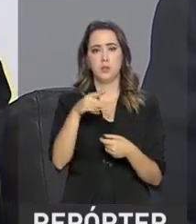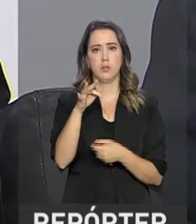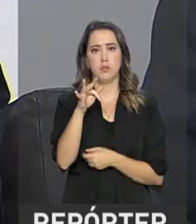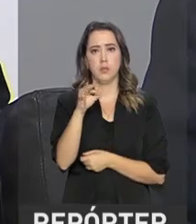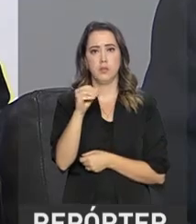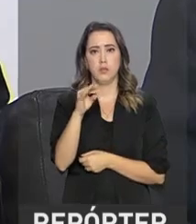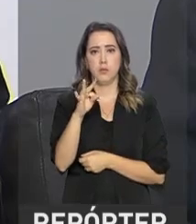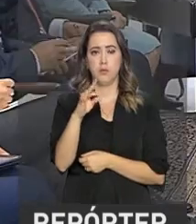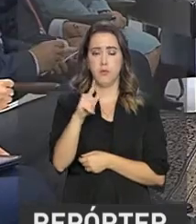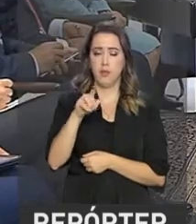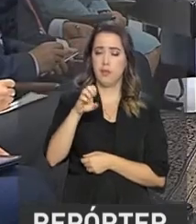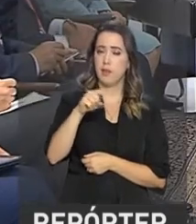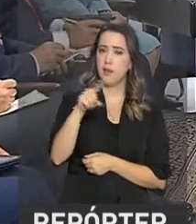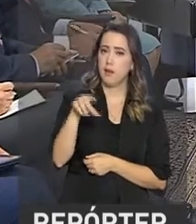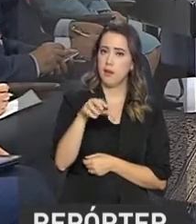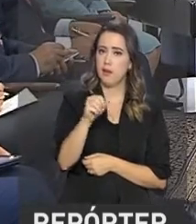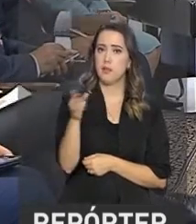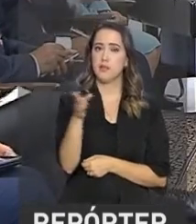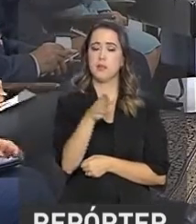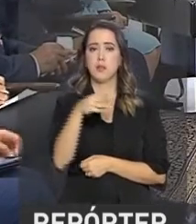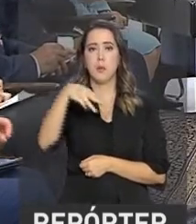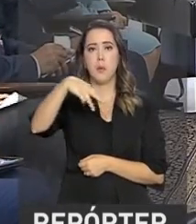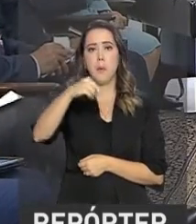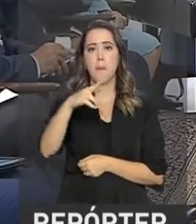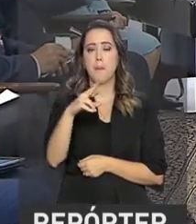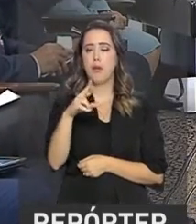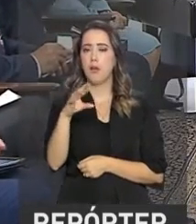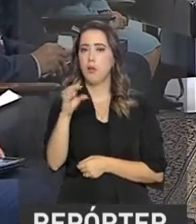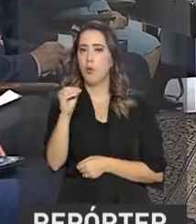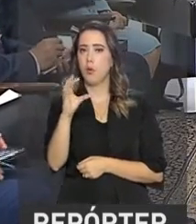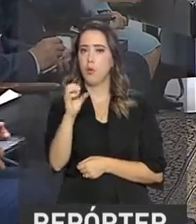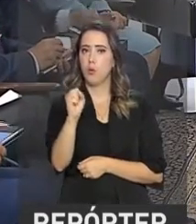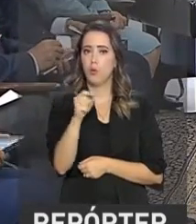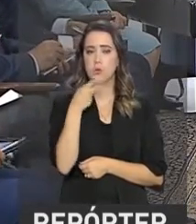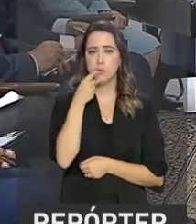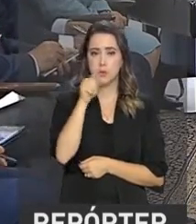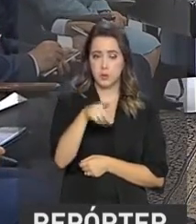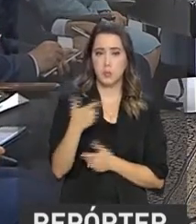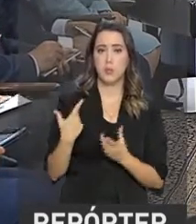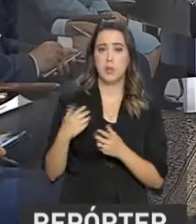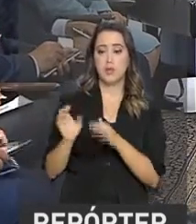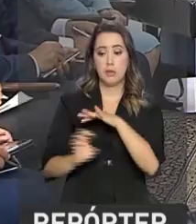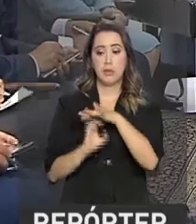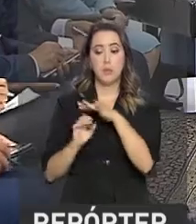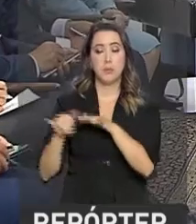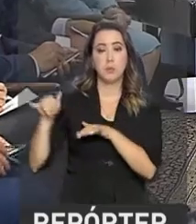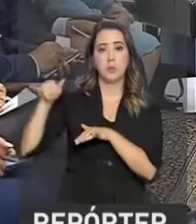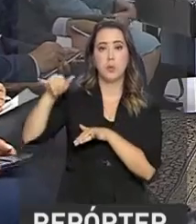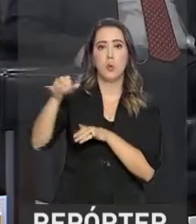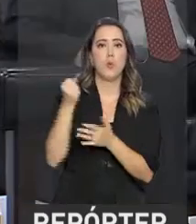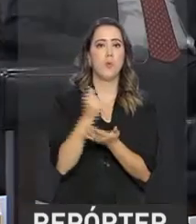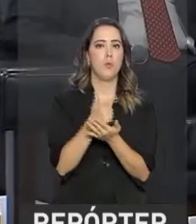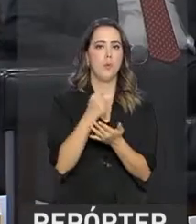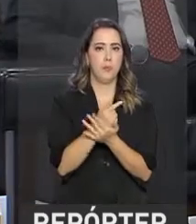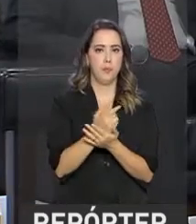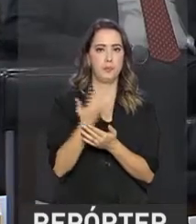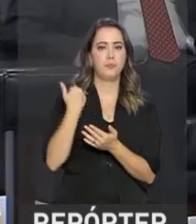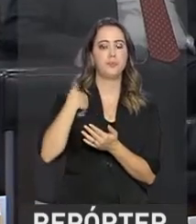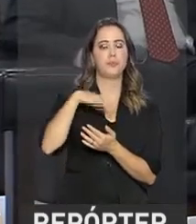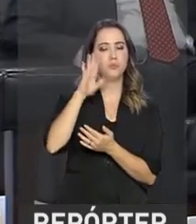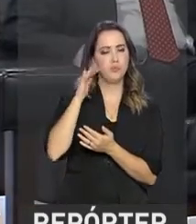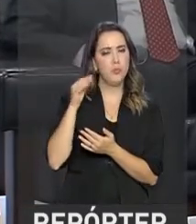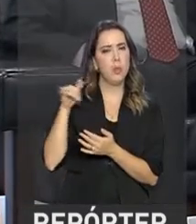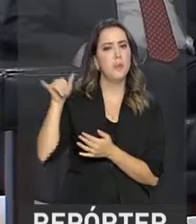e o marrocos além disso falou sobre o interesse de empresas aéreas marroquinas em adquirir mais aeronaves da fabricante brasileira